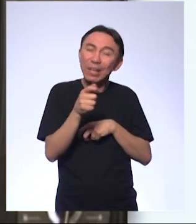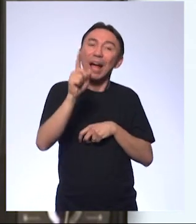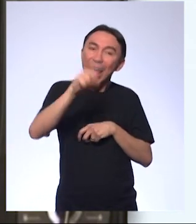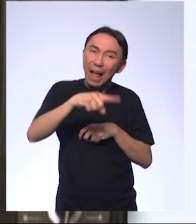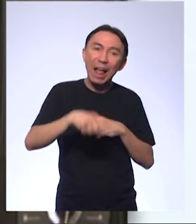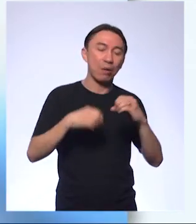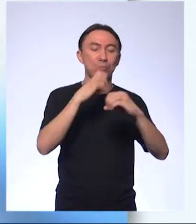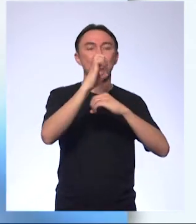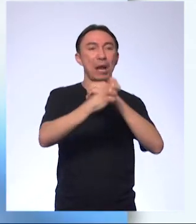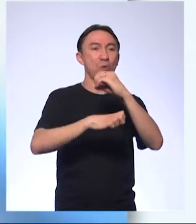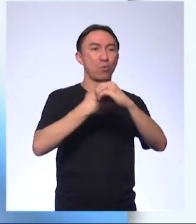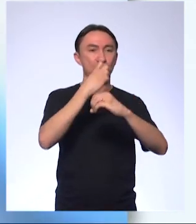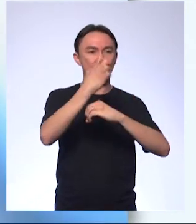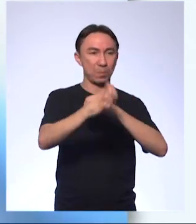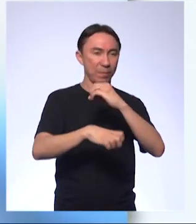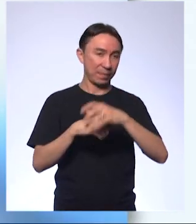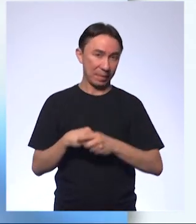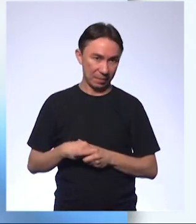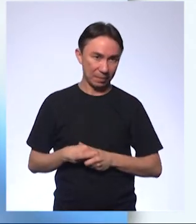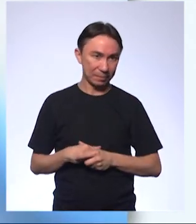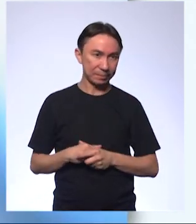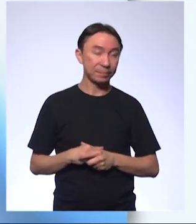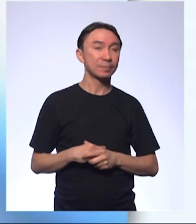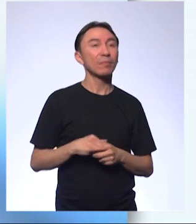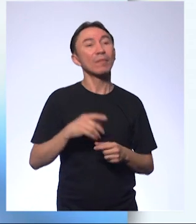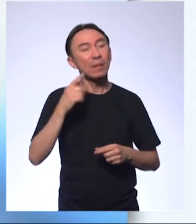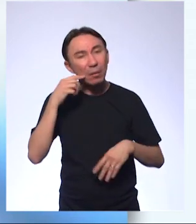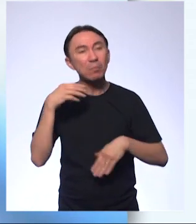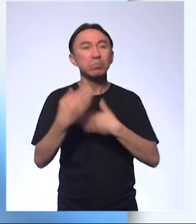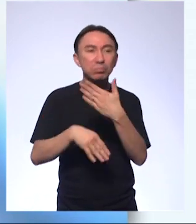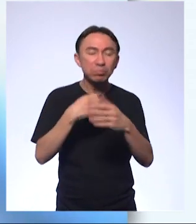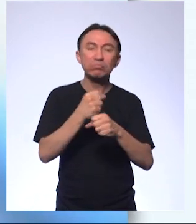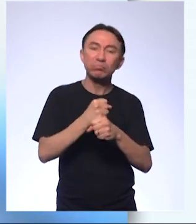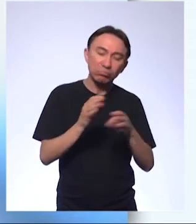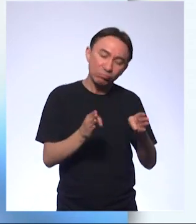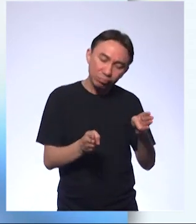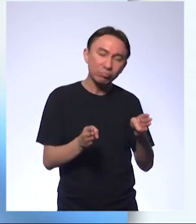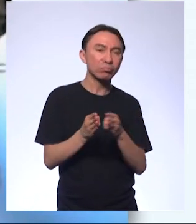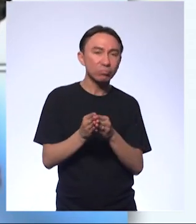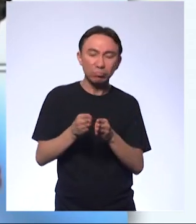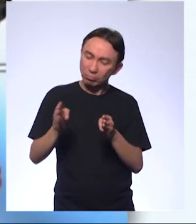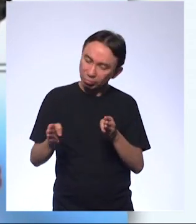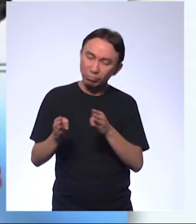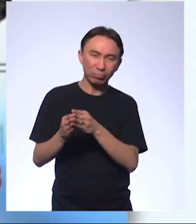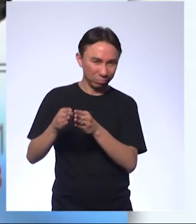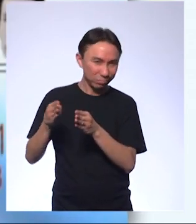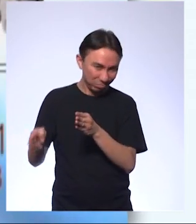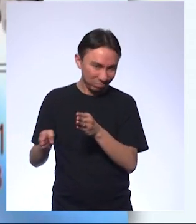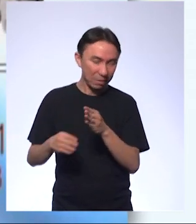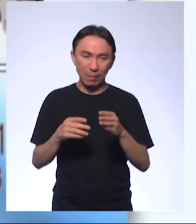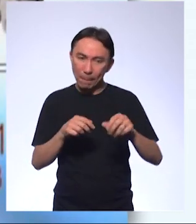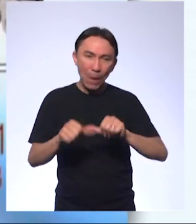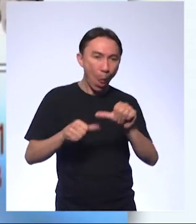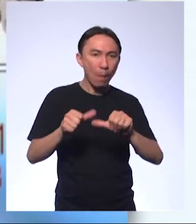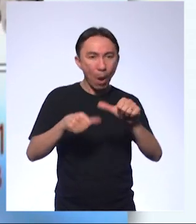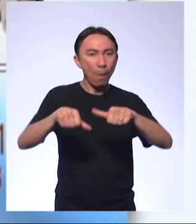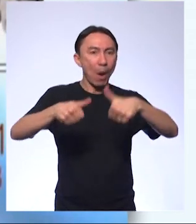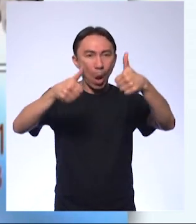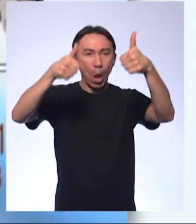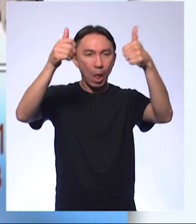do gramado seria o nosso núcleo. A arquibancada corresponderia à eletrosfera. E os poucos